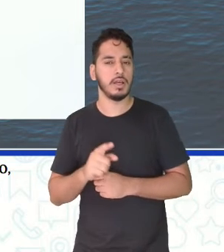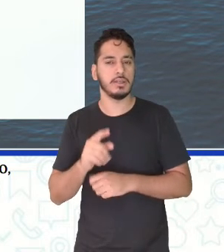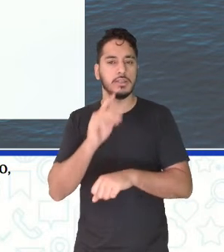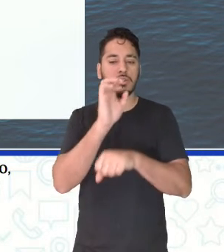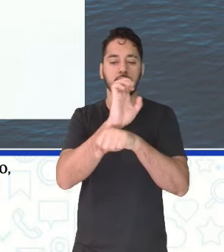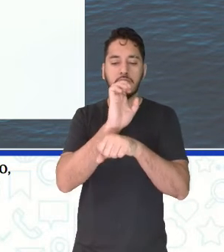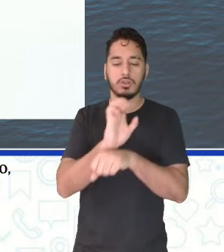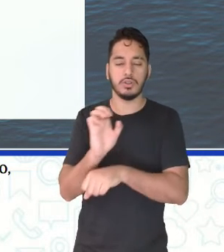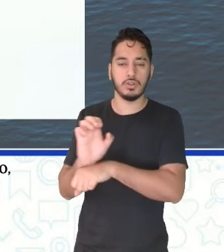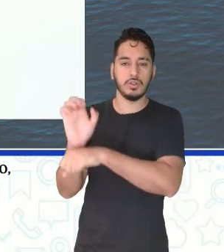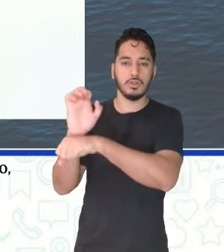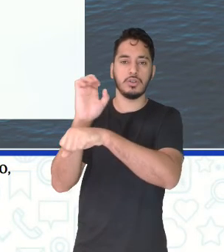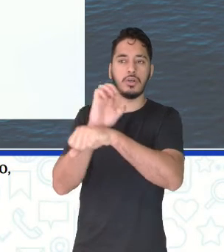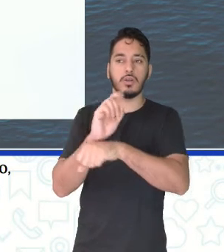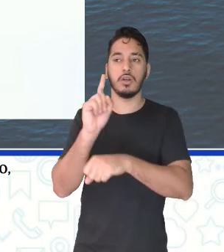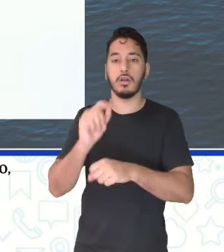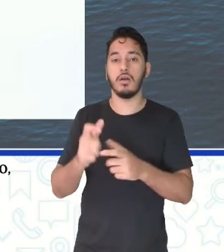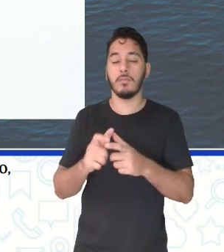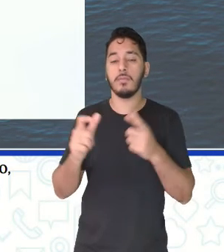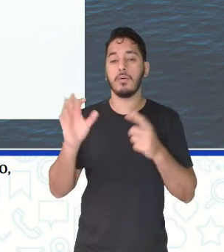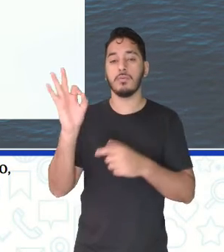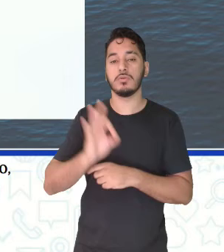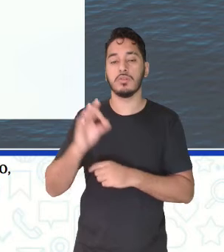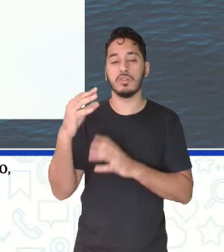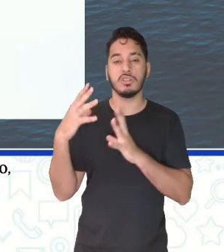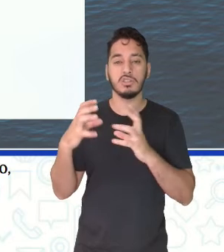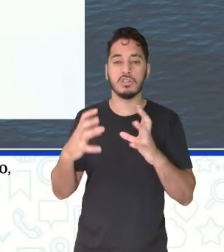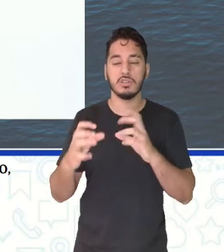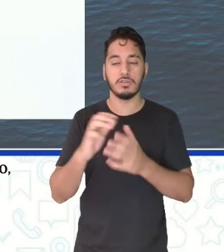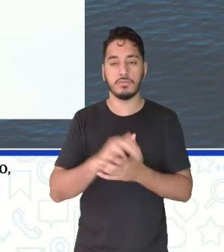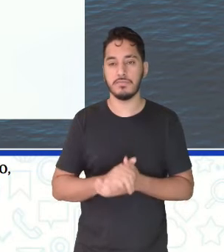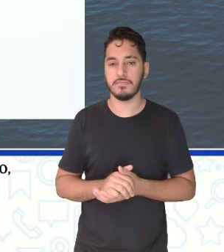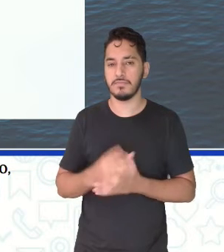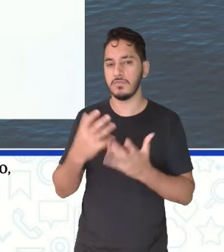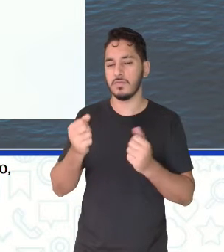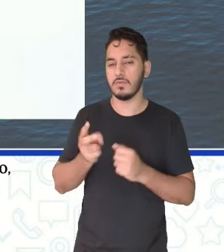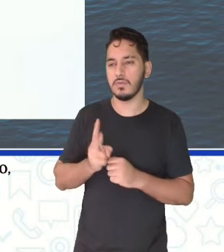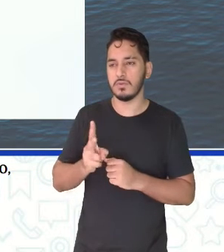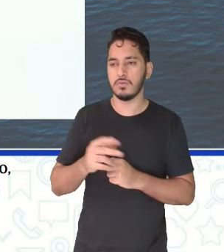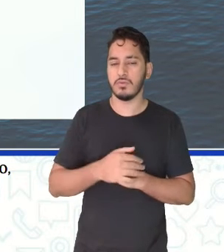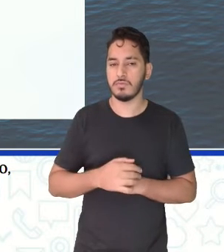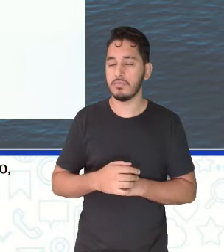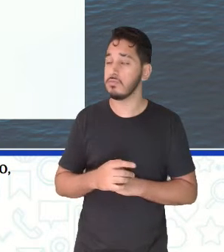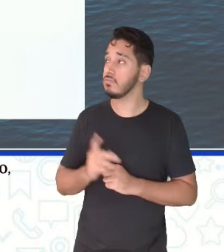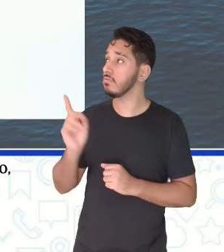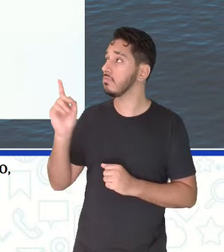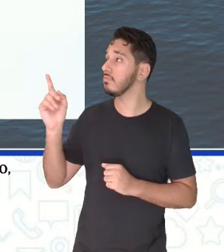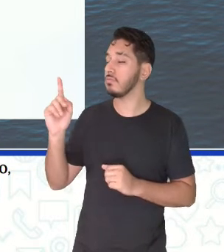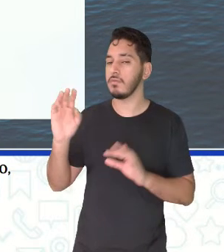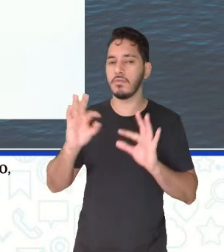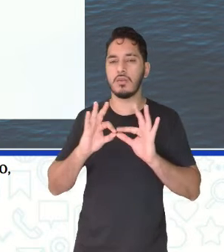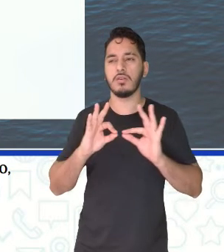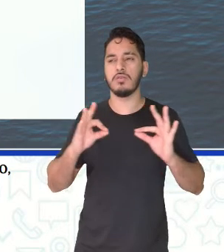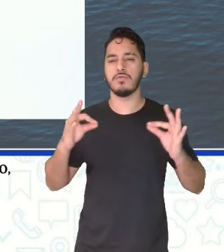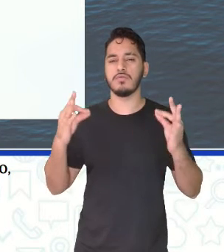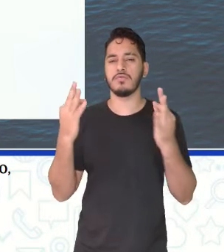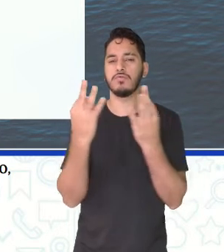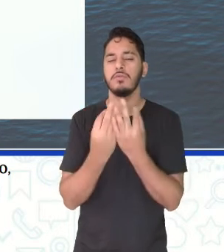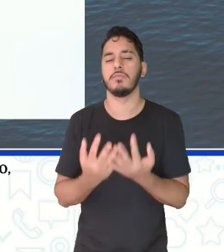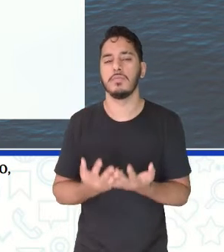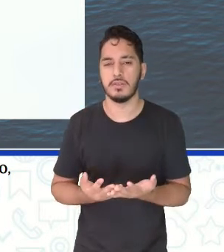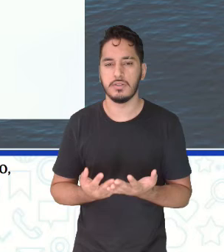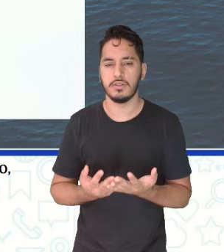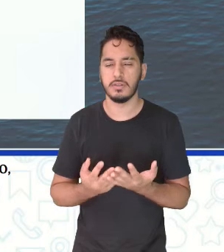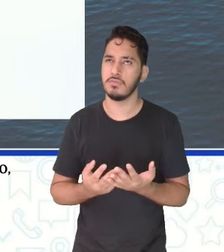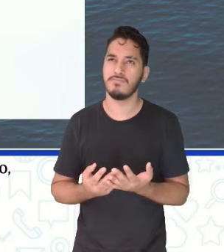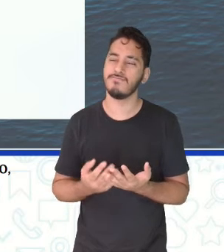vão ser estados onde há a maior porcentagem de conflitos. E aí vamos adiantar aqui, ó, as famílias envolvidas, que é um dado que a gente